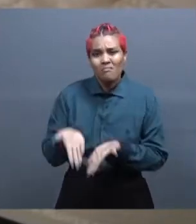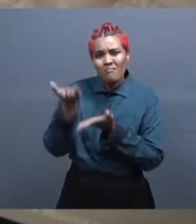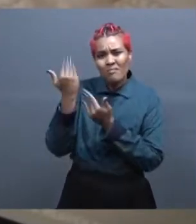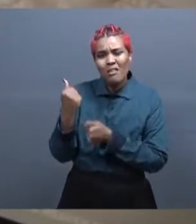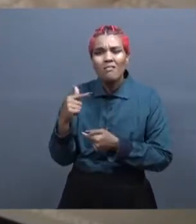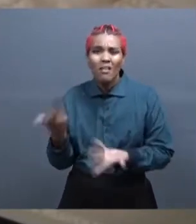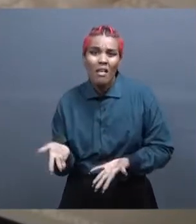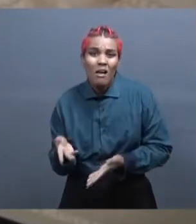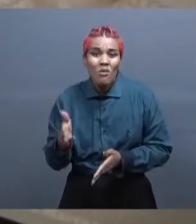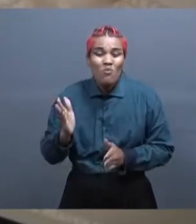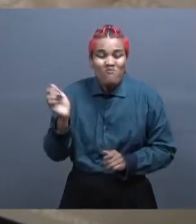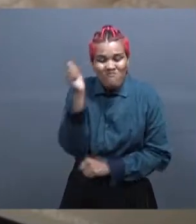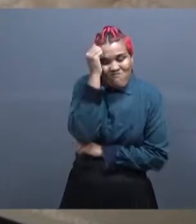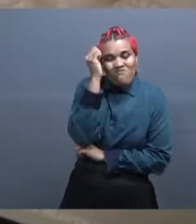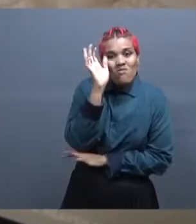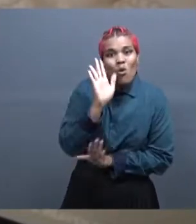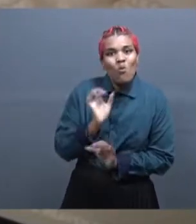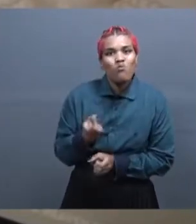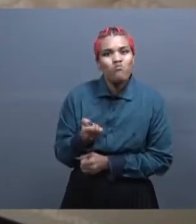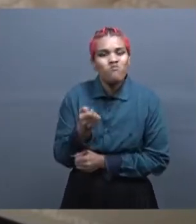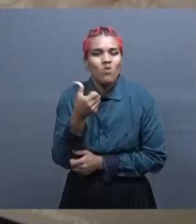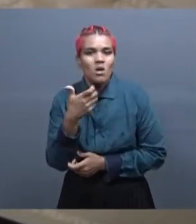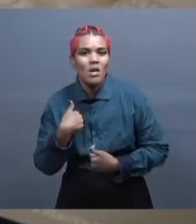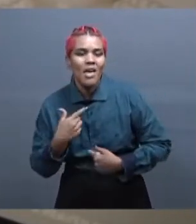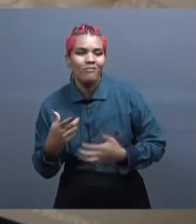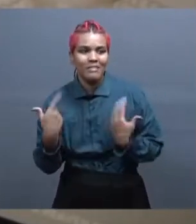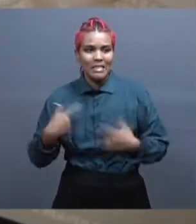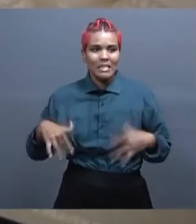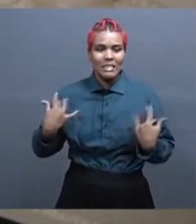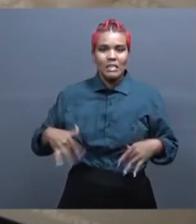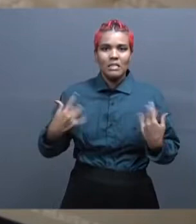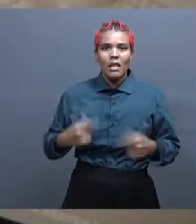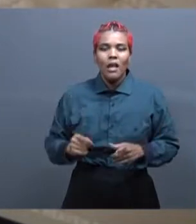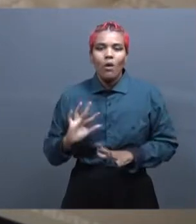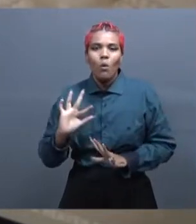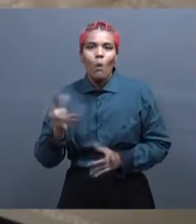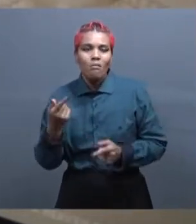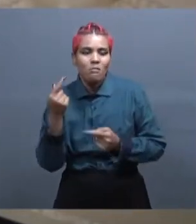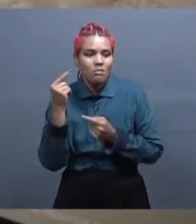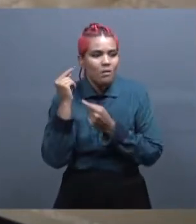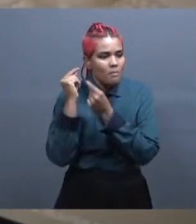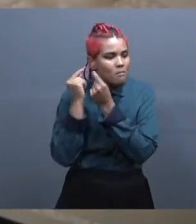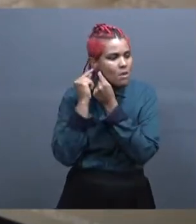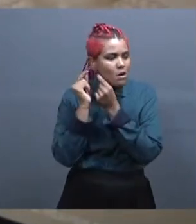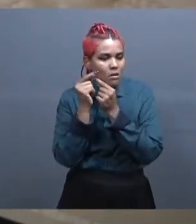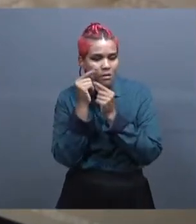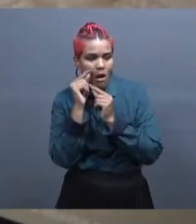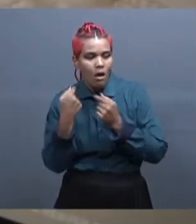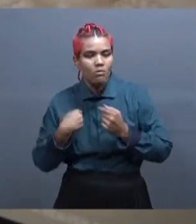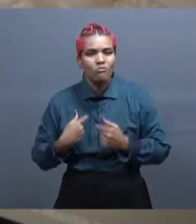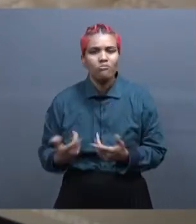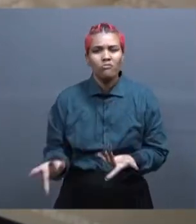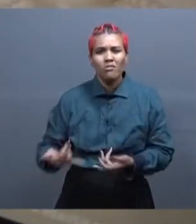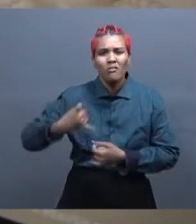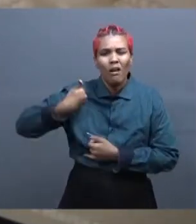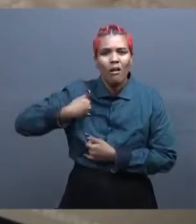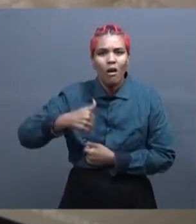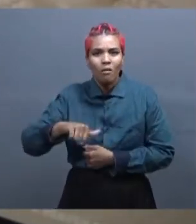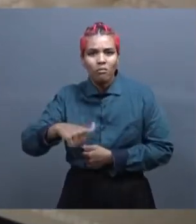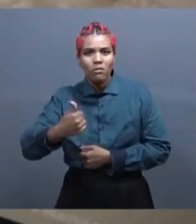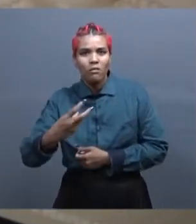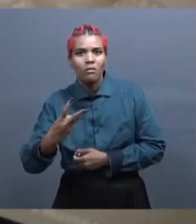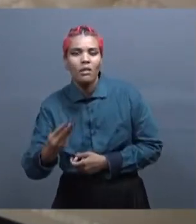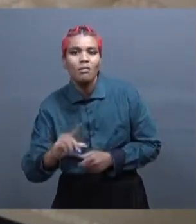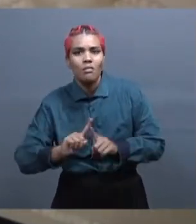a primeira vez e morri de medo na hora que o cara estava marcando estava quase desmaiando es com 13 anos e depois que ele